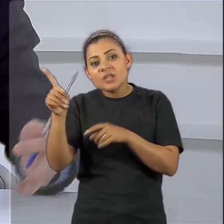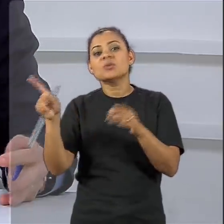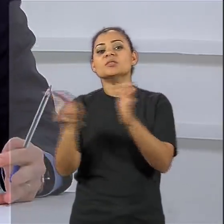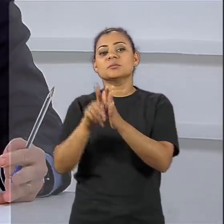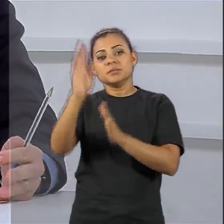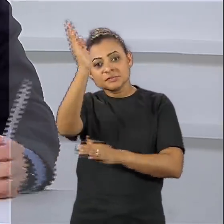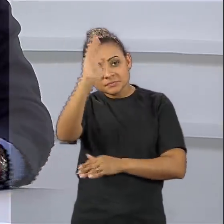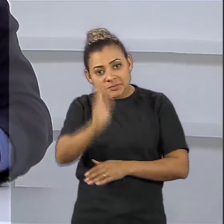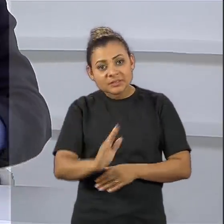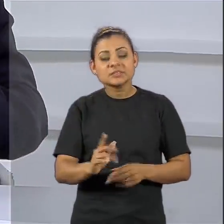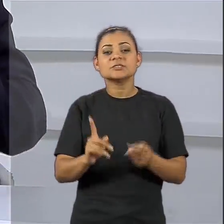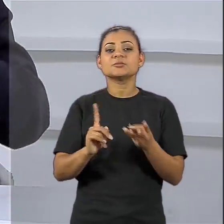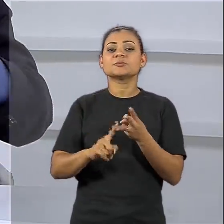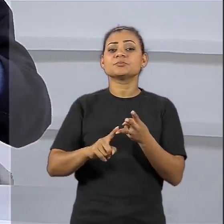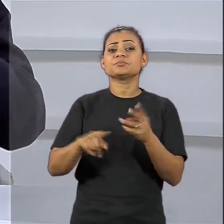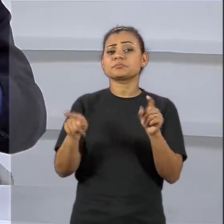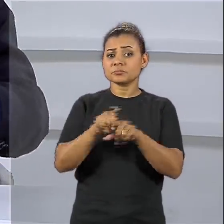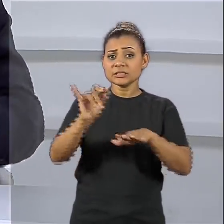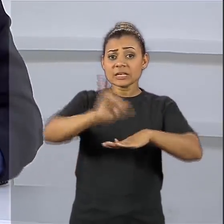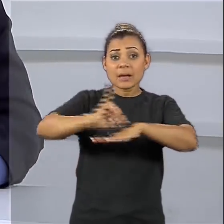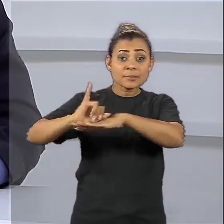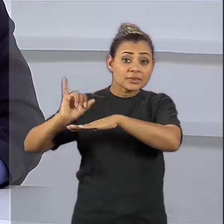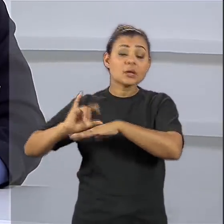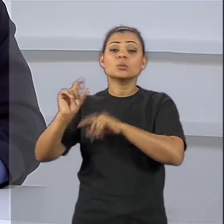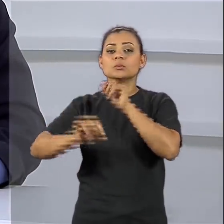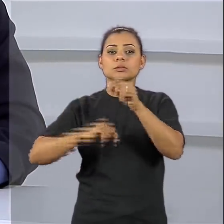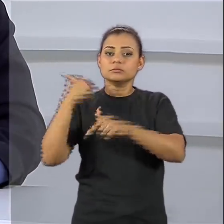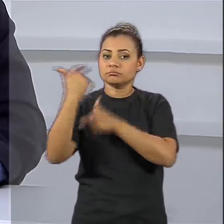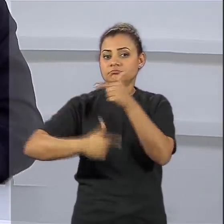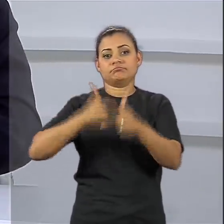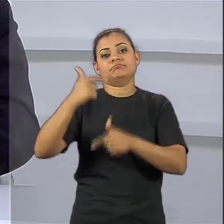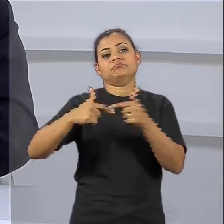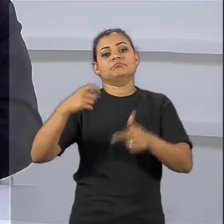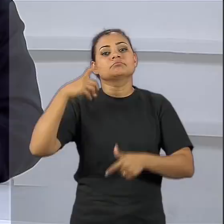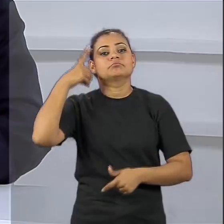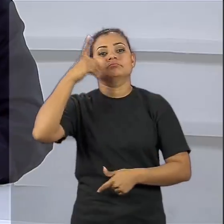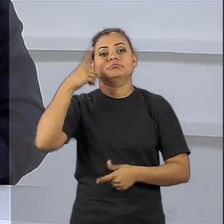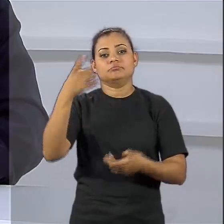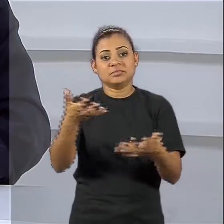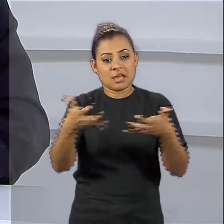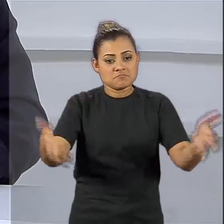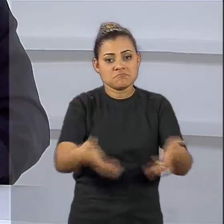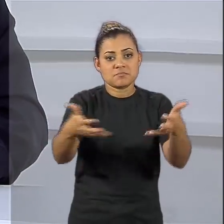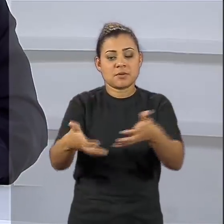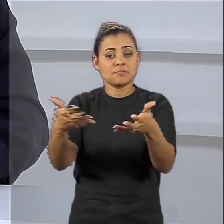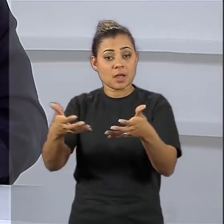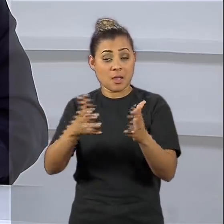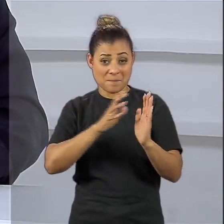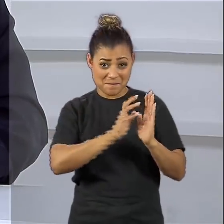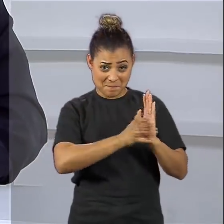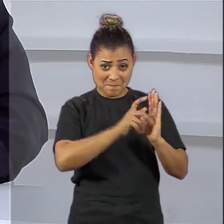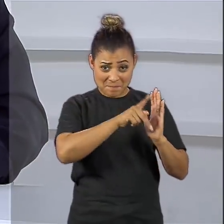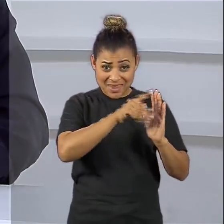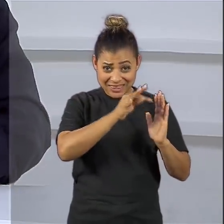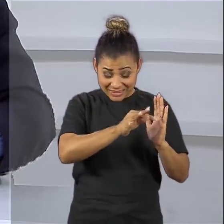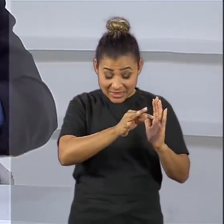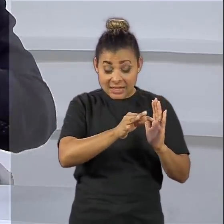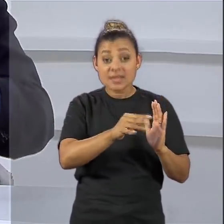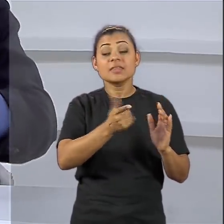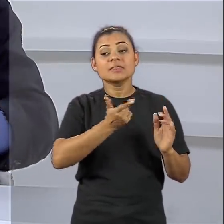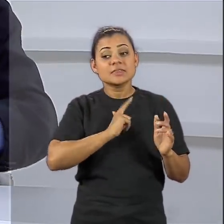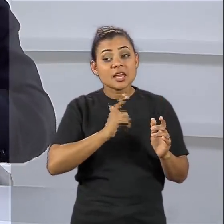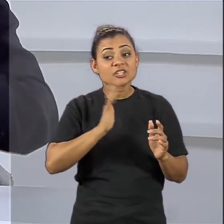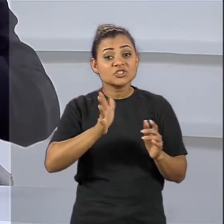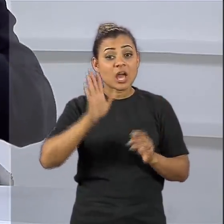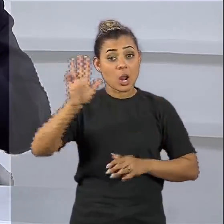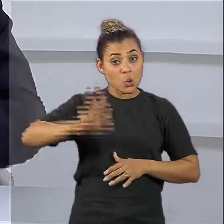claro, nas capitais, trabalhar suas candidaturas para deputado. É bem verdade que o PT, até por conta de todo esse processo envolvendo